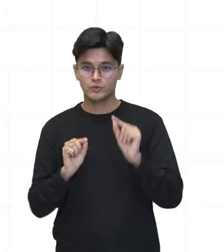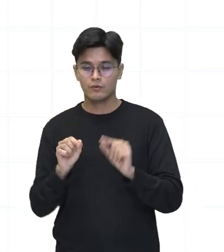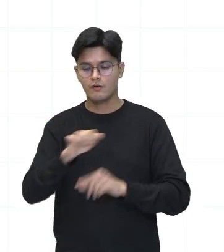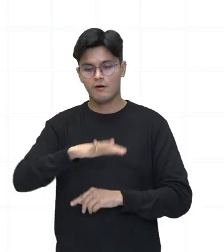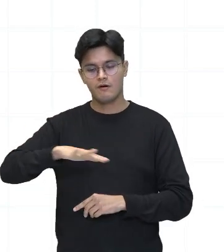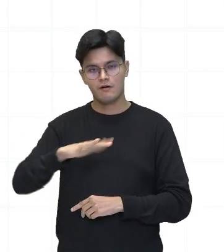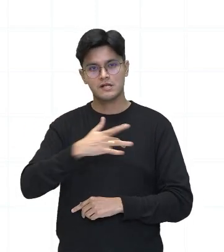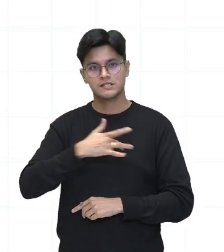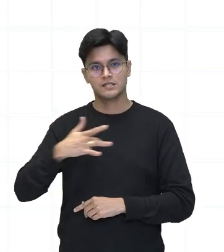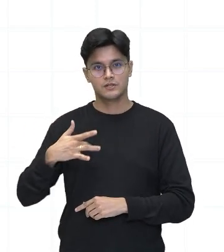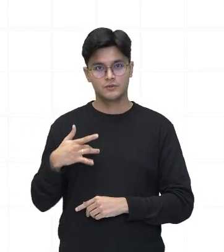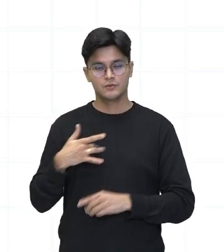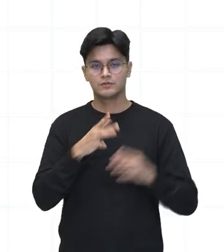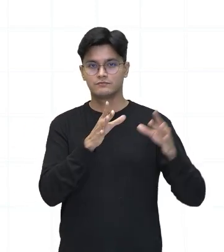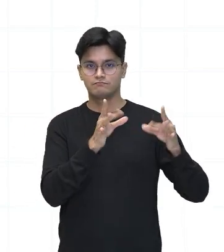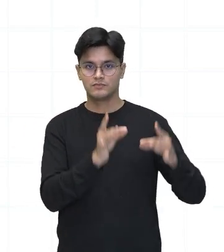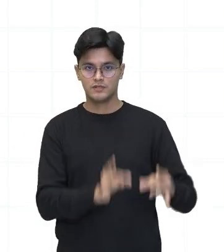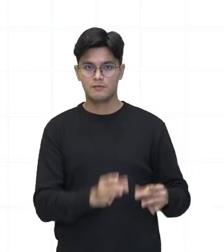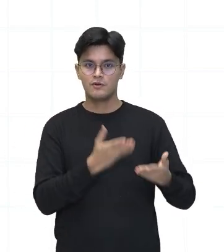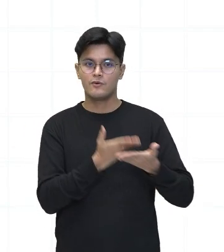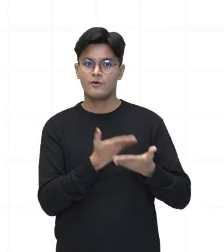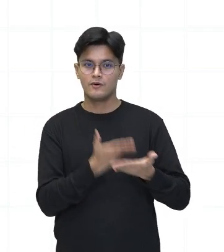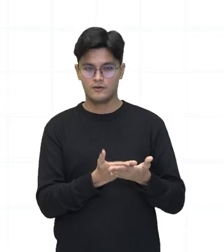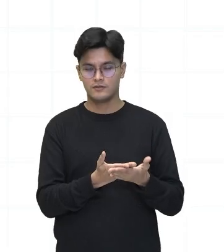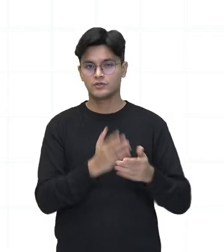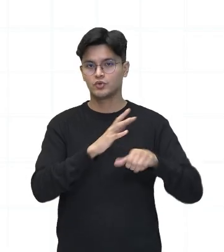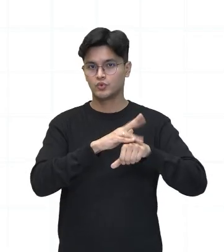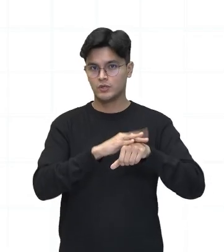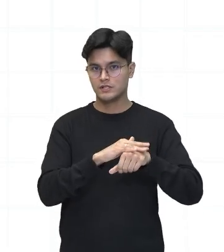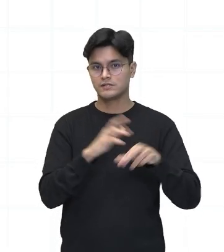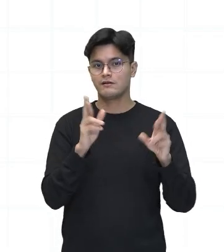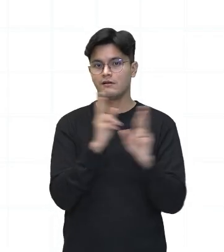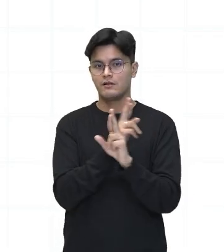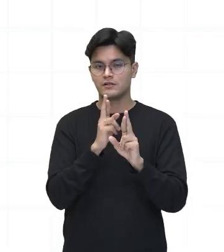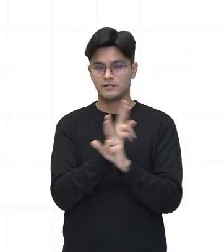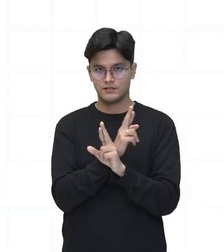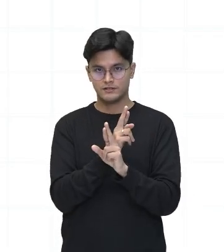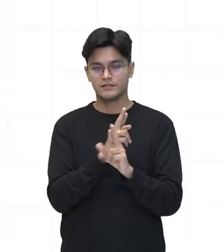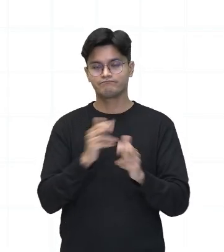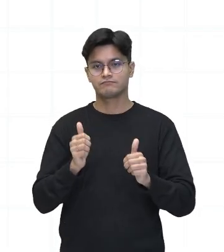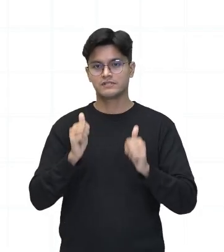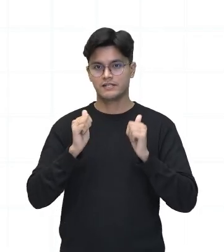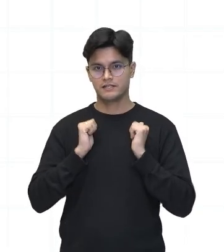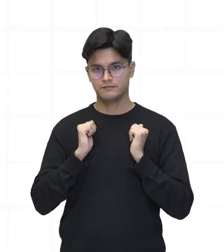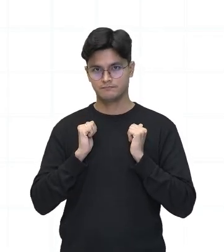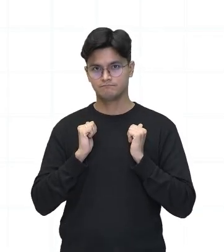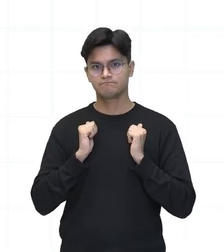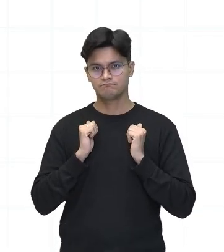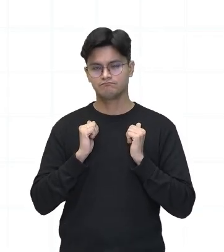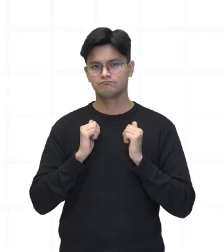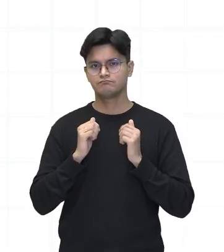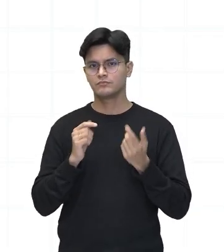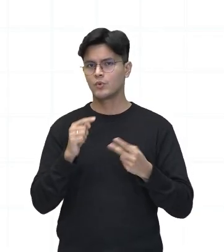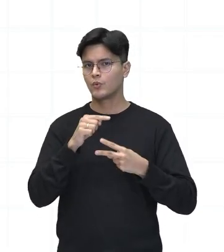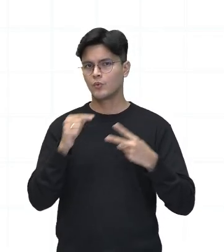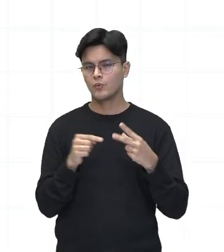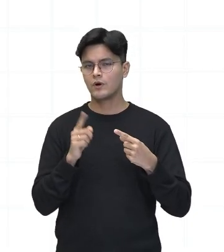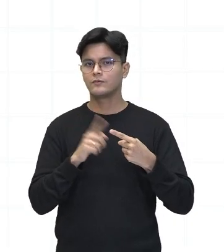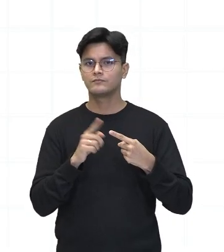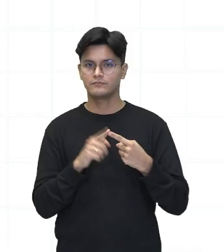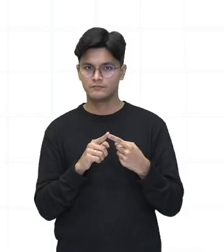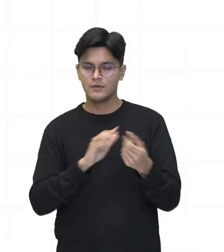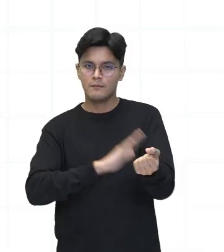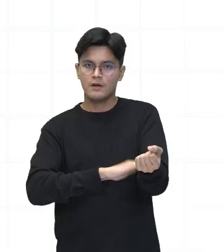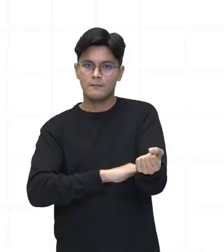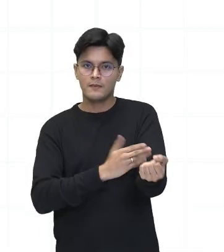saúde. O detalhamento da nossa aula é doenças relacionadas ao sedentarismo. Quais são essas doenças? Hipertensão